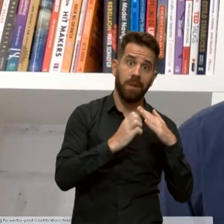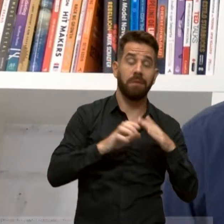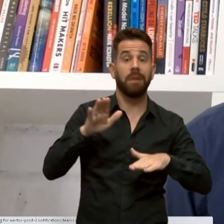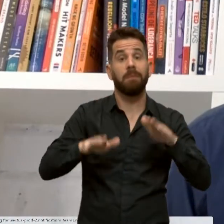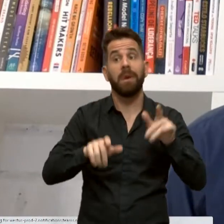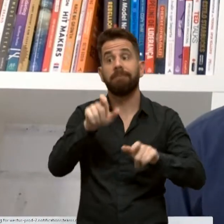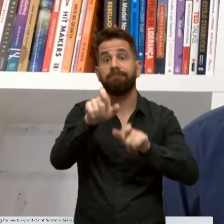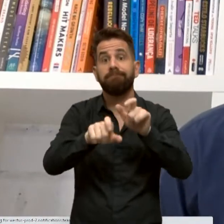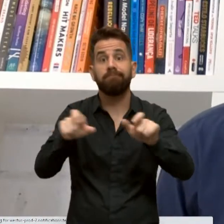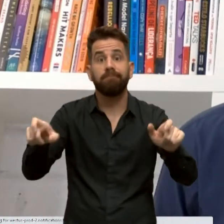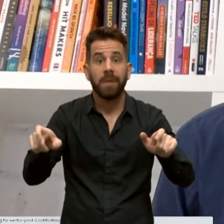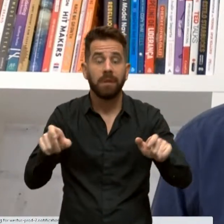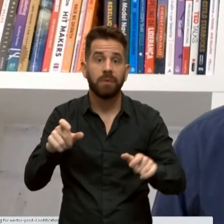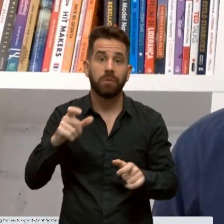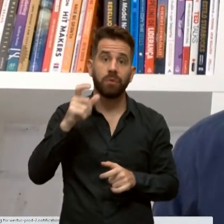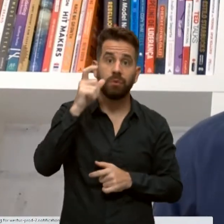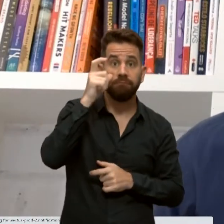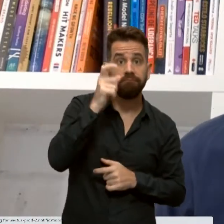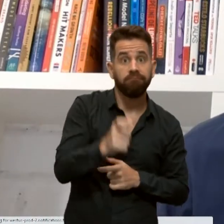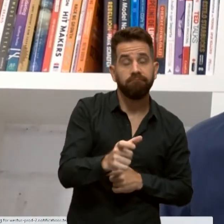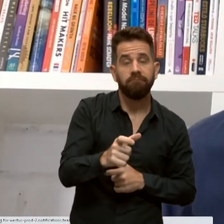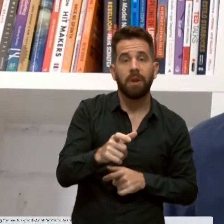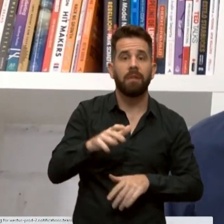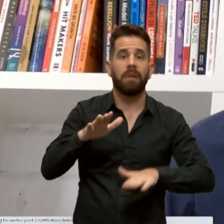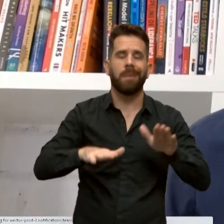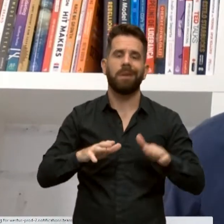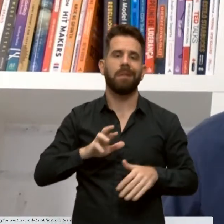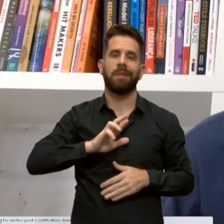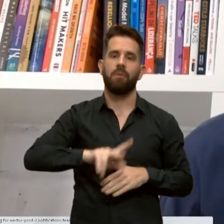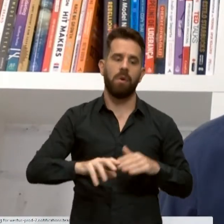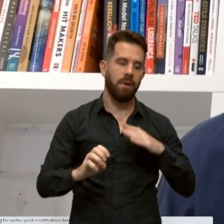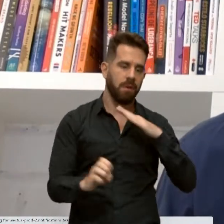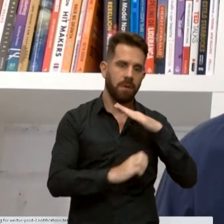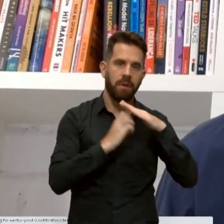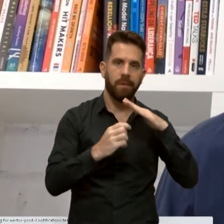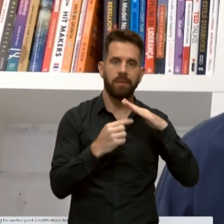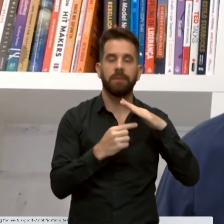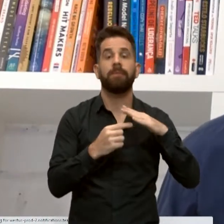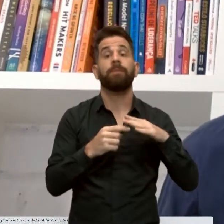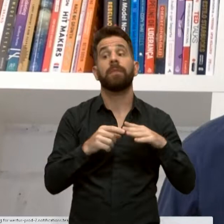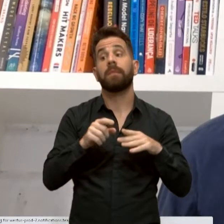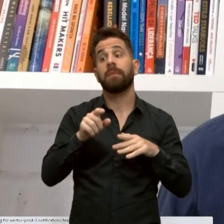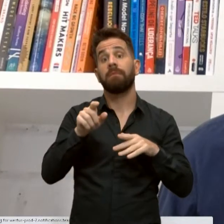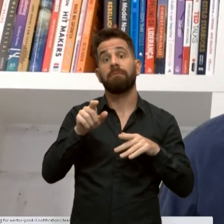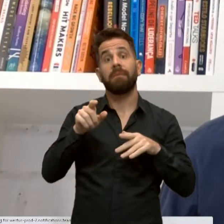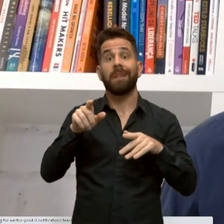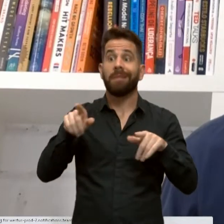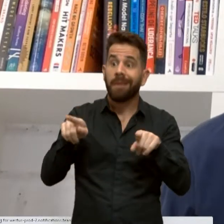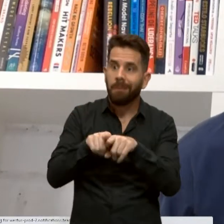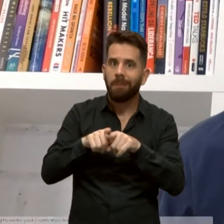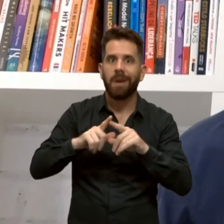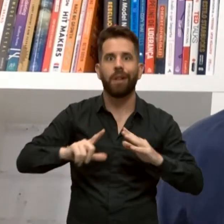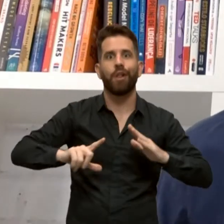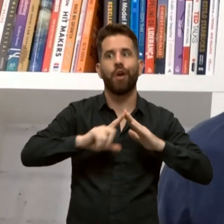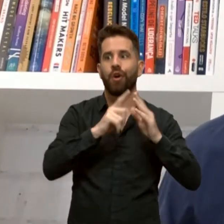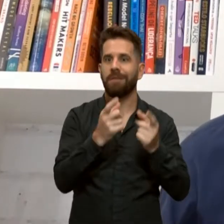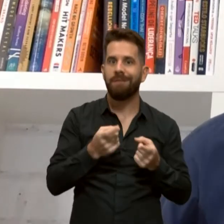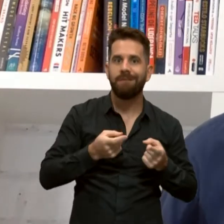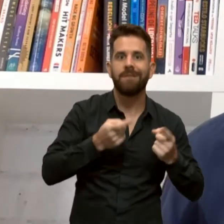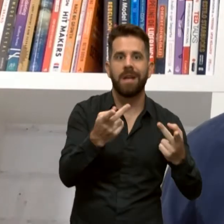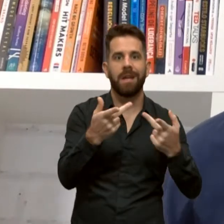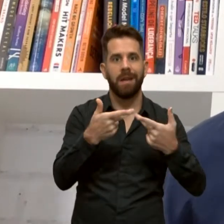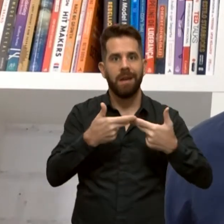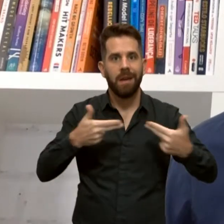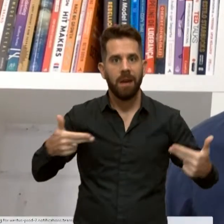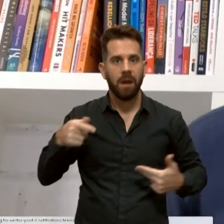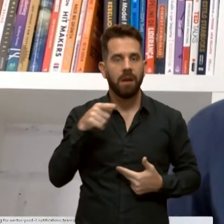como o Marcos falou, às vezes não é só a empresa, a varejista, quem está vendendo o produto ou serviço que oferece o cashback.